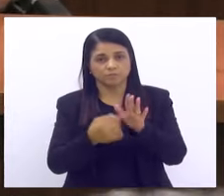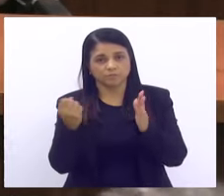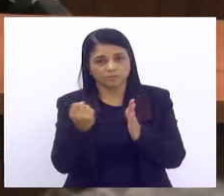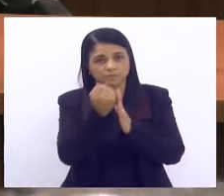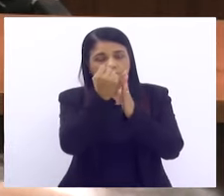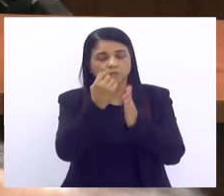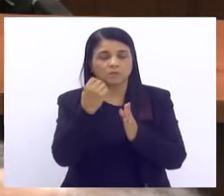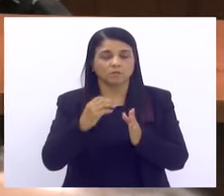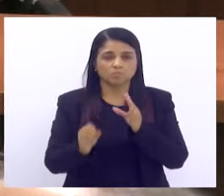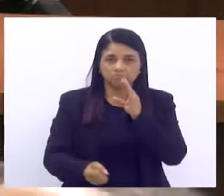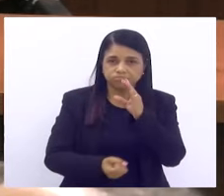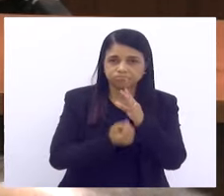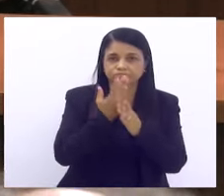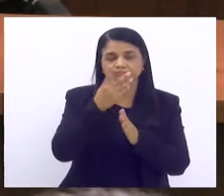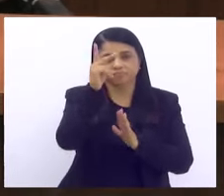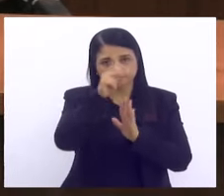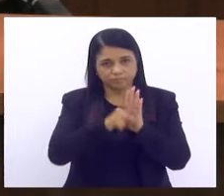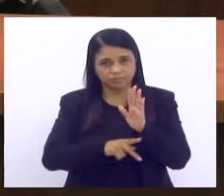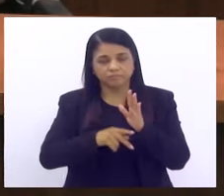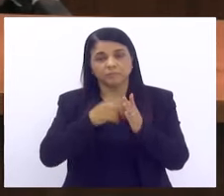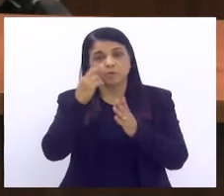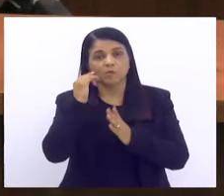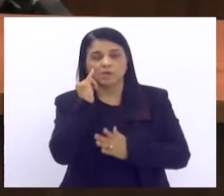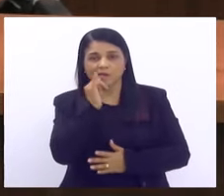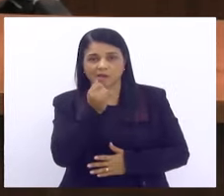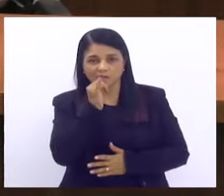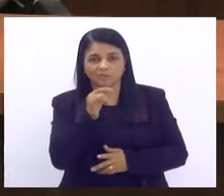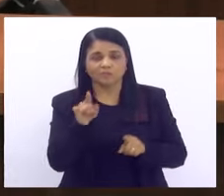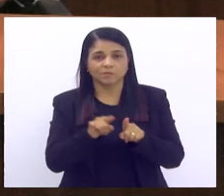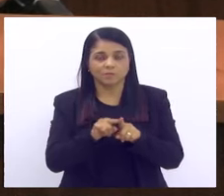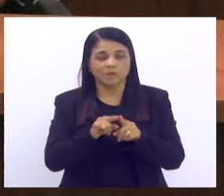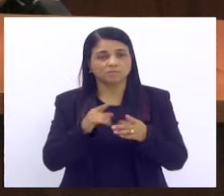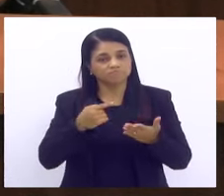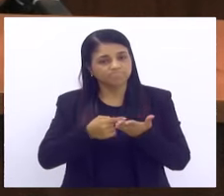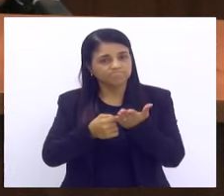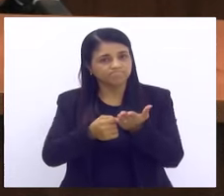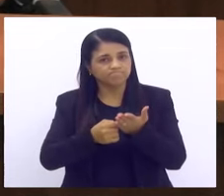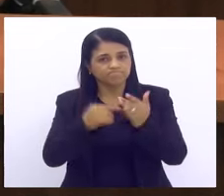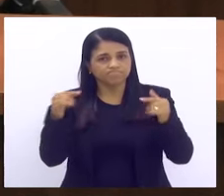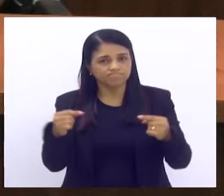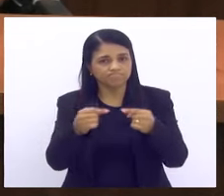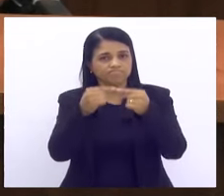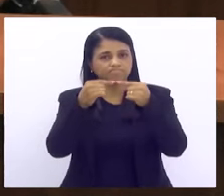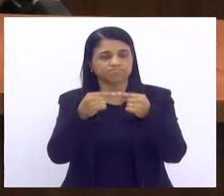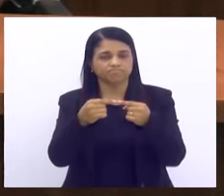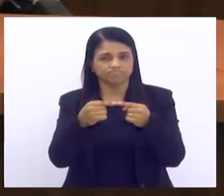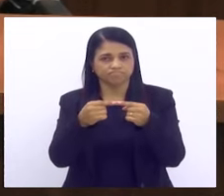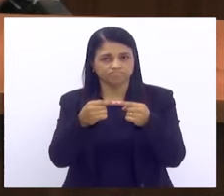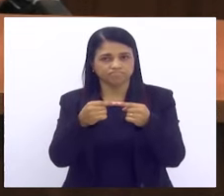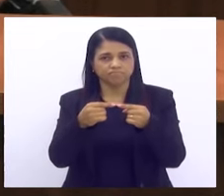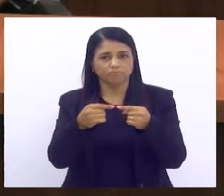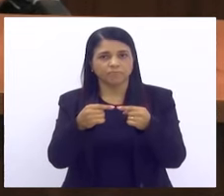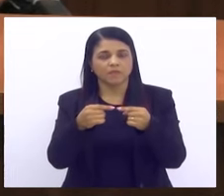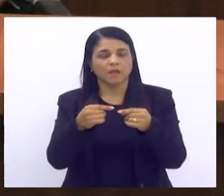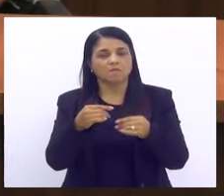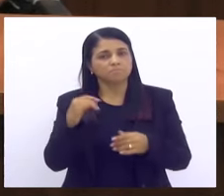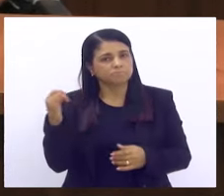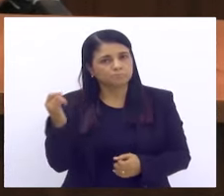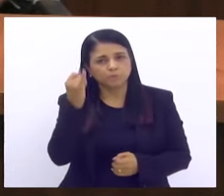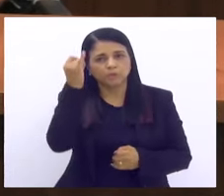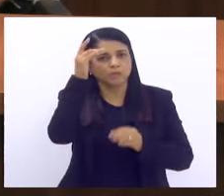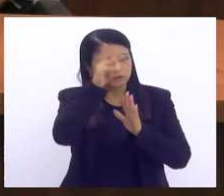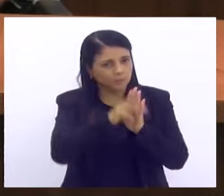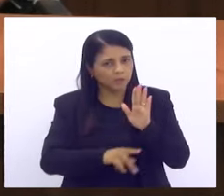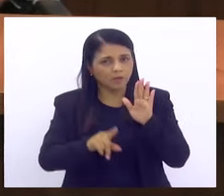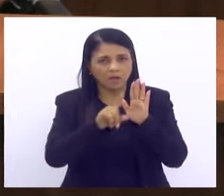autor do projeto, para o relator, para ver se é possível a gente fechar um consenso sobre isso. A gente vê que a matéria é importante, a gente